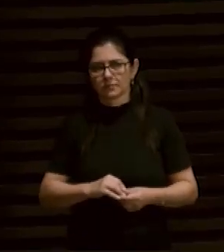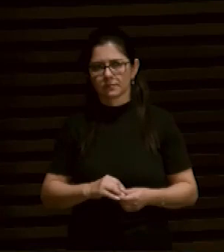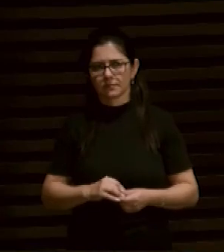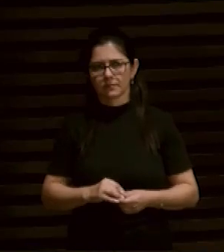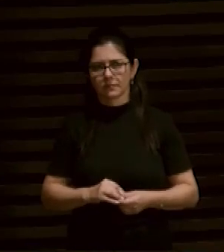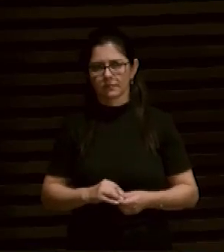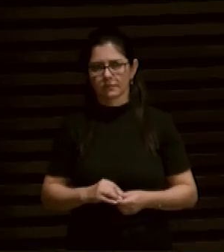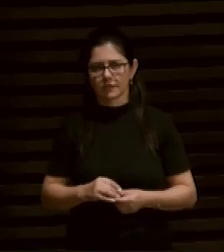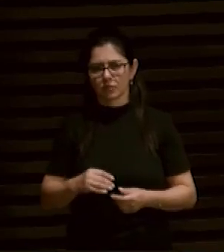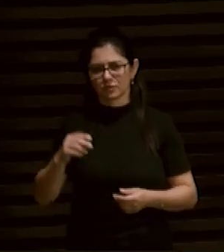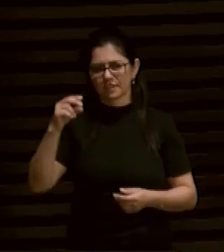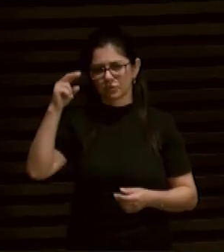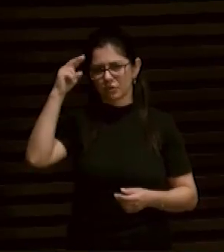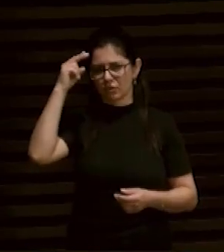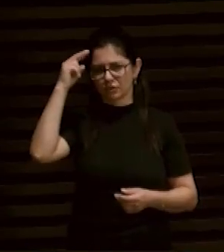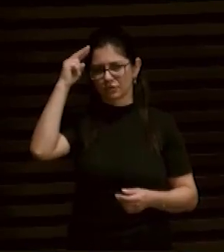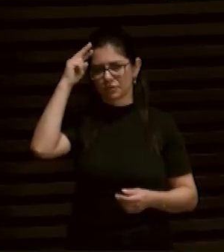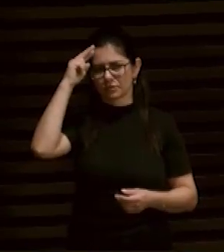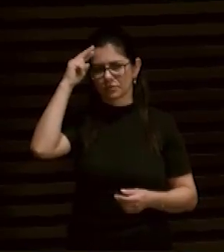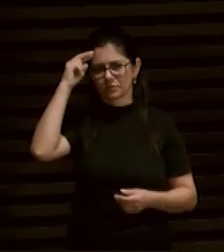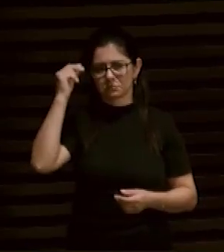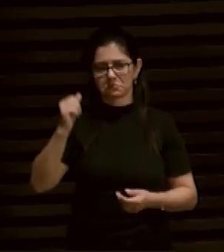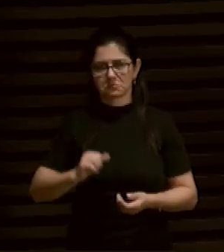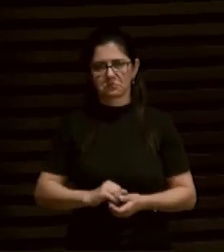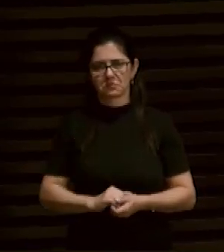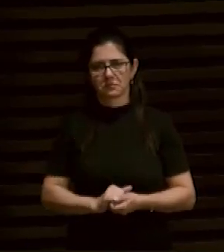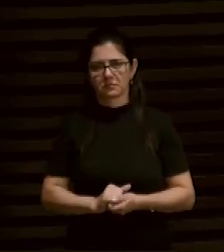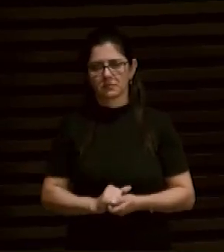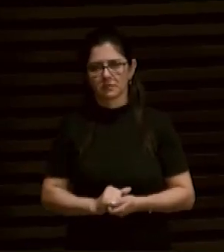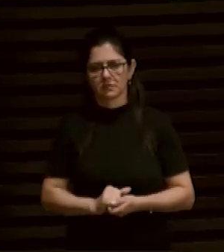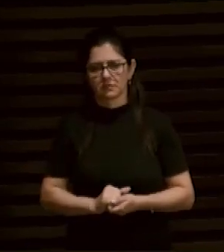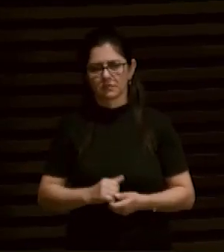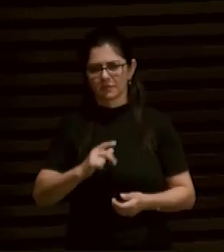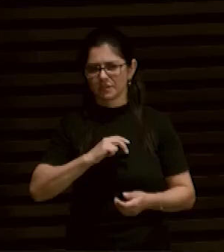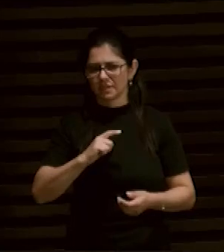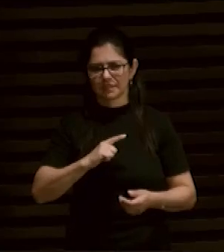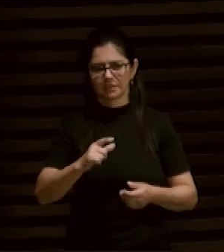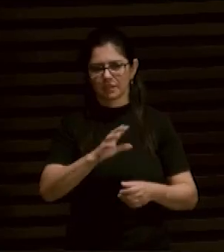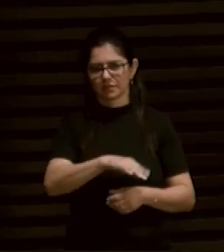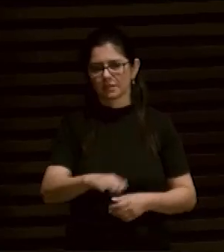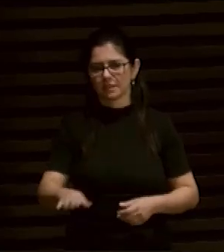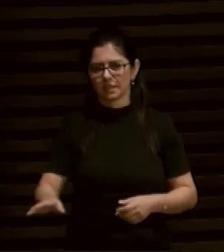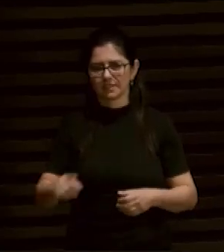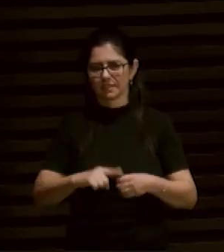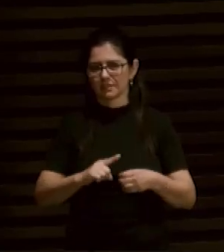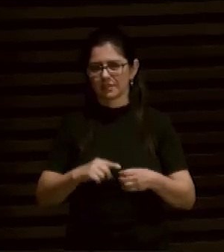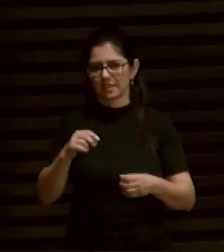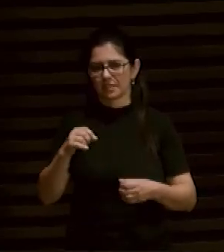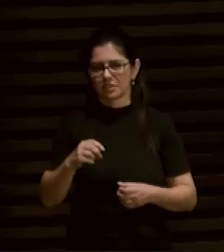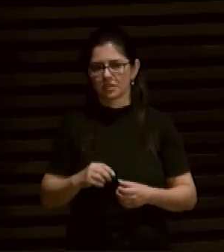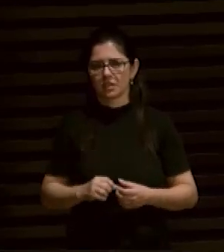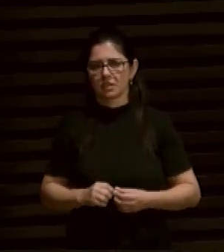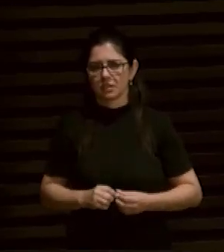consenso, fala que 120 mil habitantes, na verdade, eram crianças, porque no capítulo 4 de Jonas, vai falar que esses 120 mil,